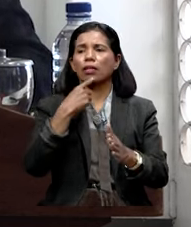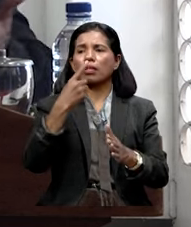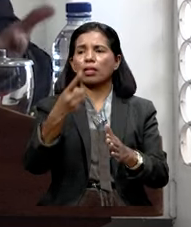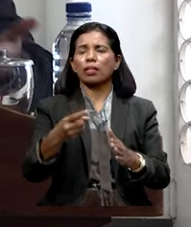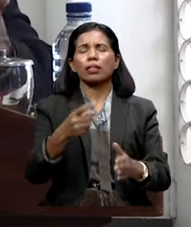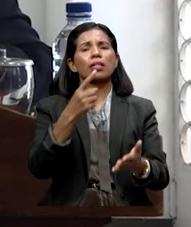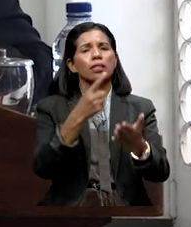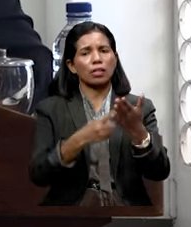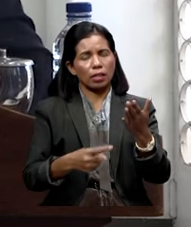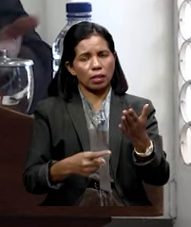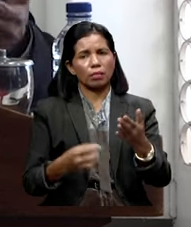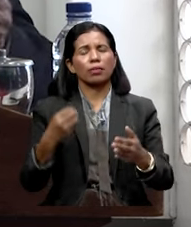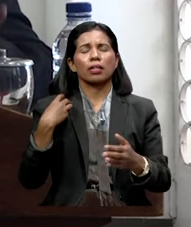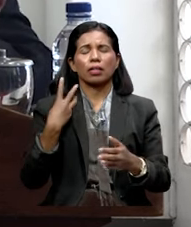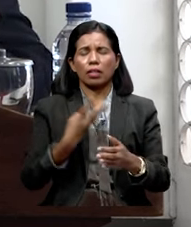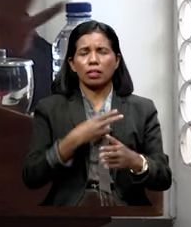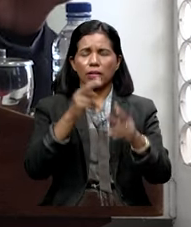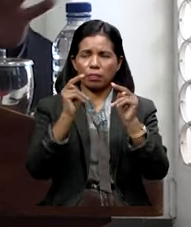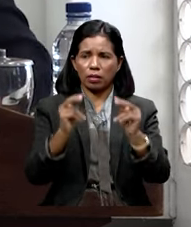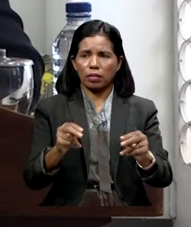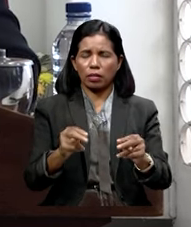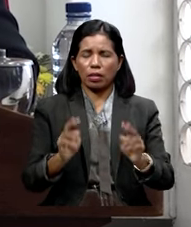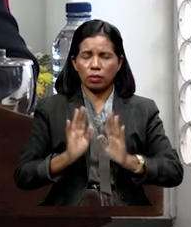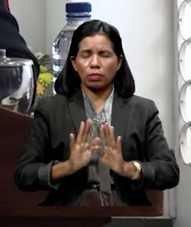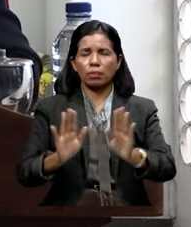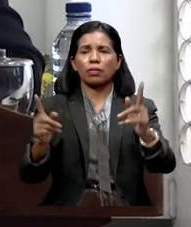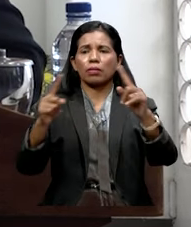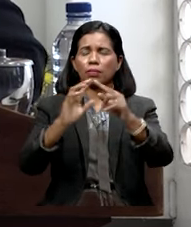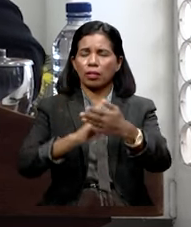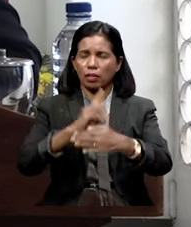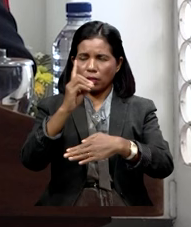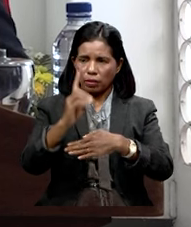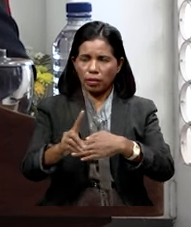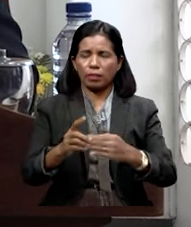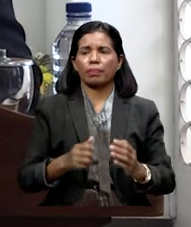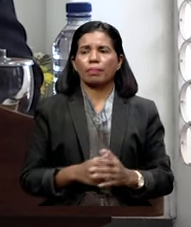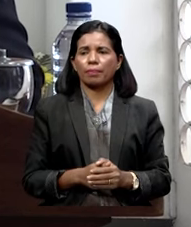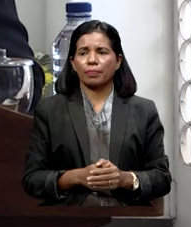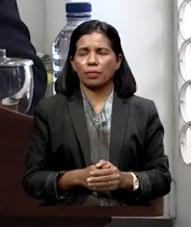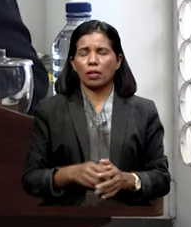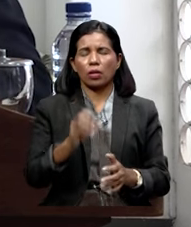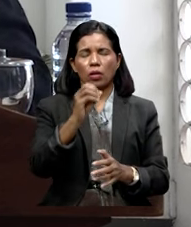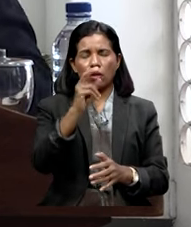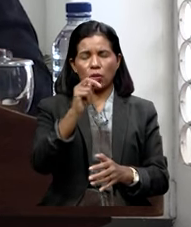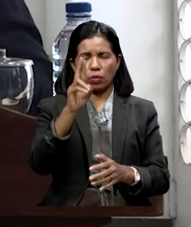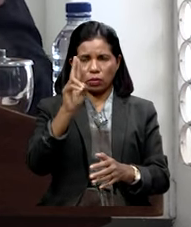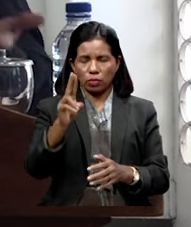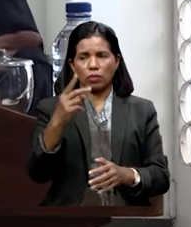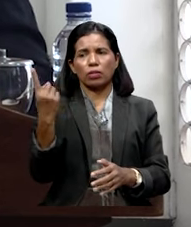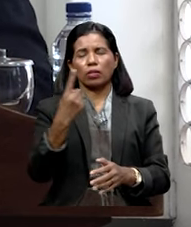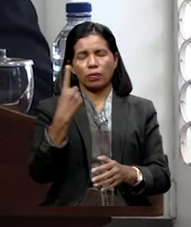saída de Itma Kita precisa a tudo para desenvolvimento ou não se